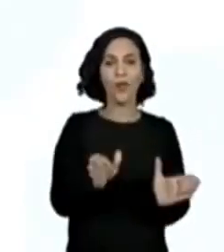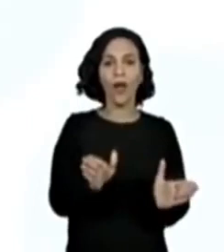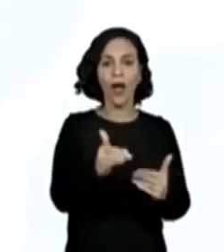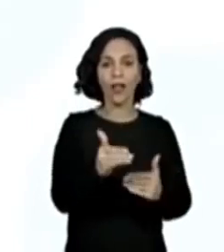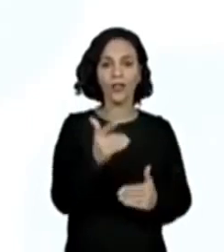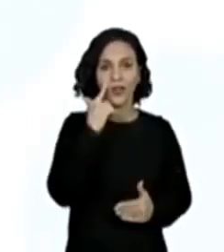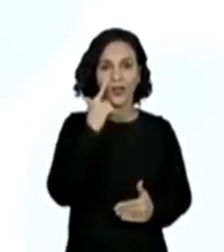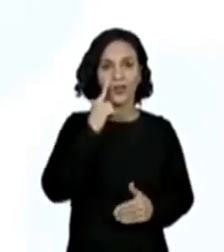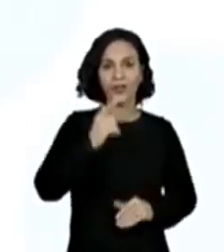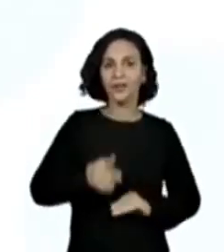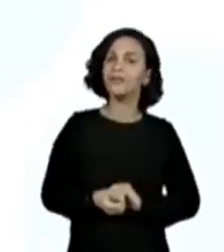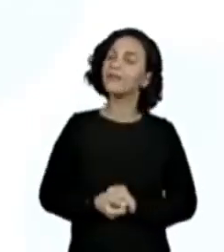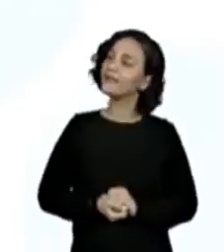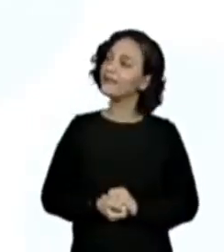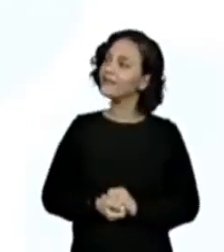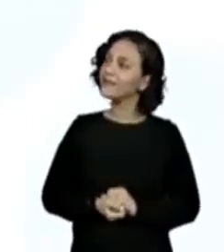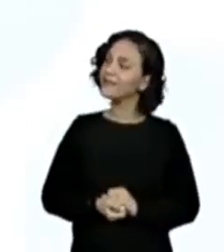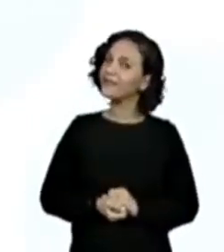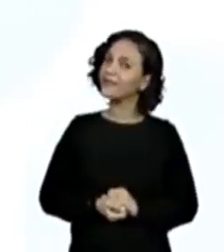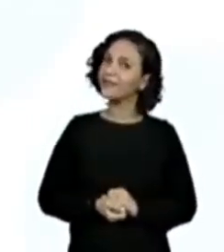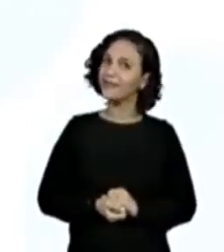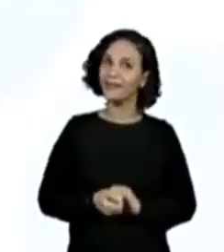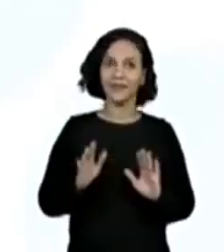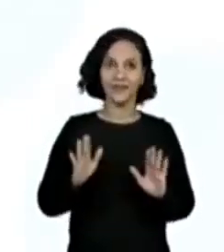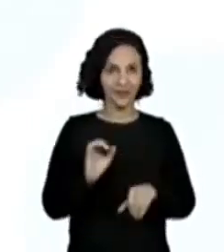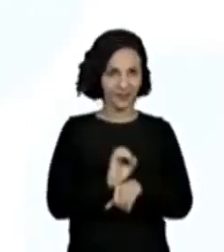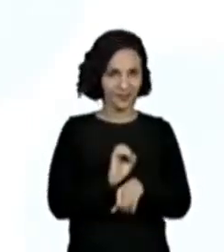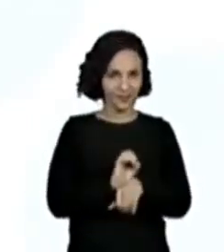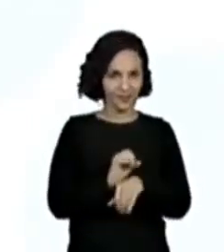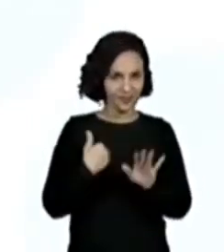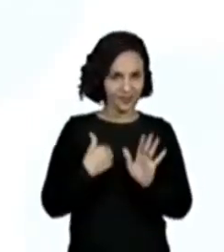tá? Então, o senhor José... Eu vou mostrar agora, peraí.